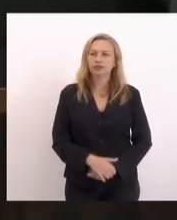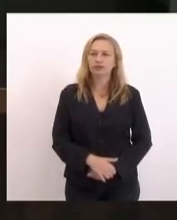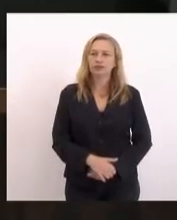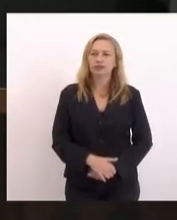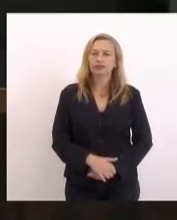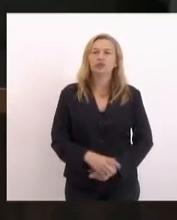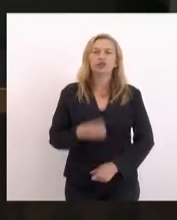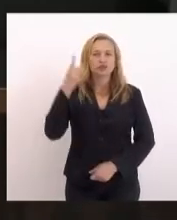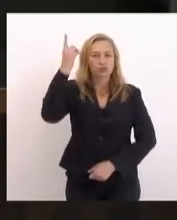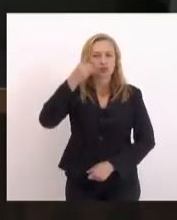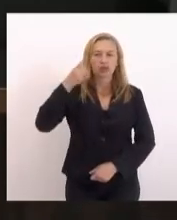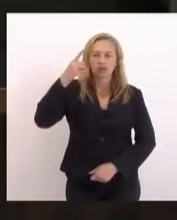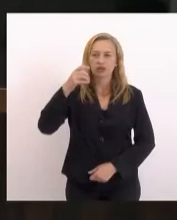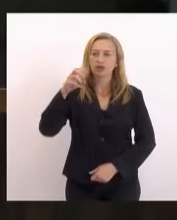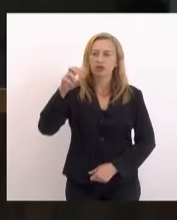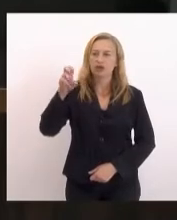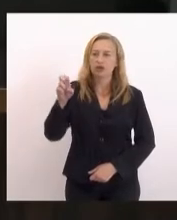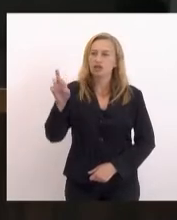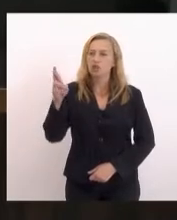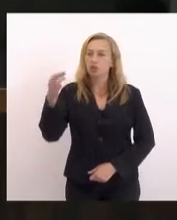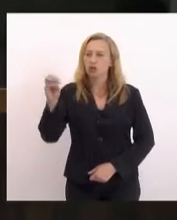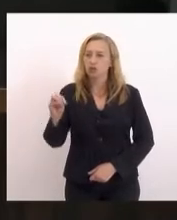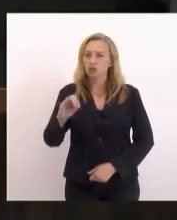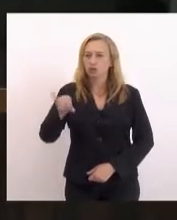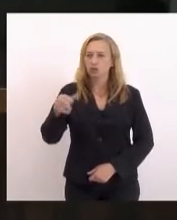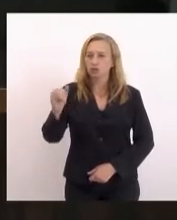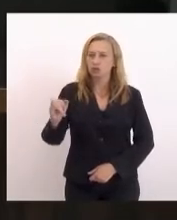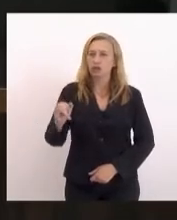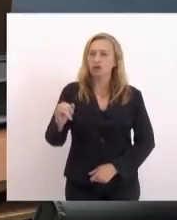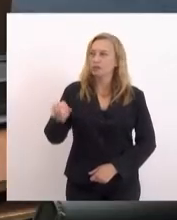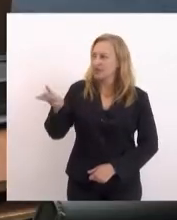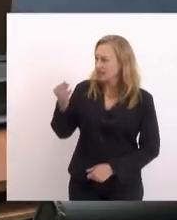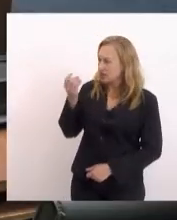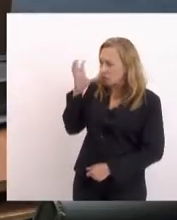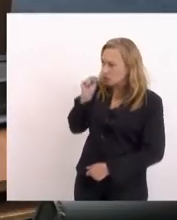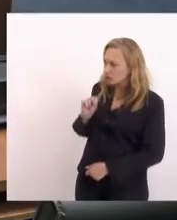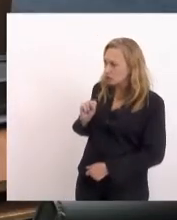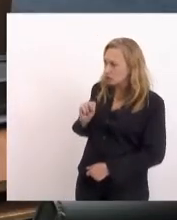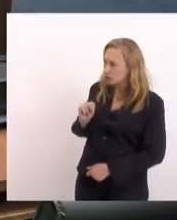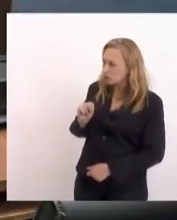Deputado Eurico Júnior. Marcelo, está ouvindo, Marcelo?